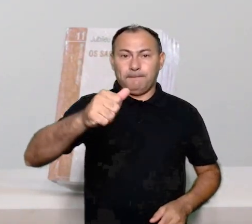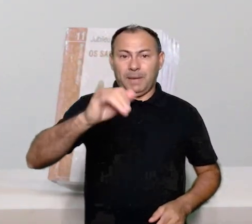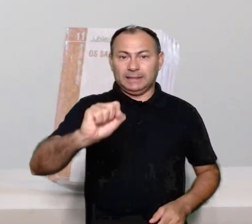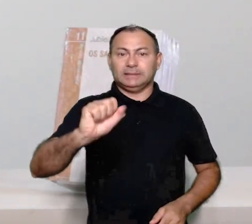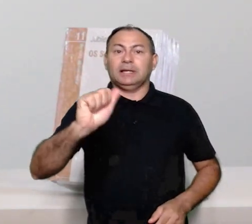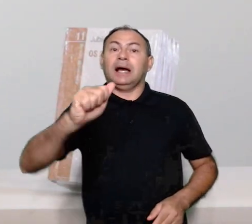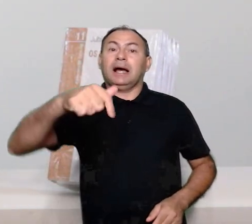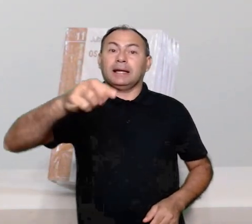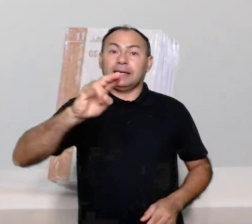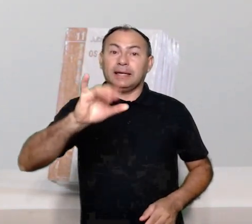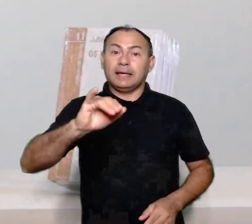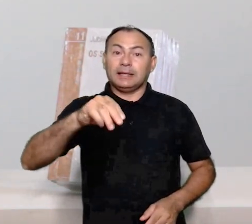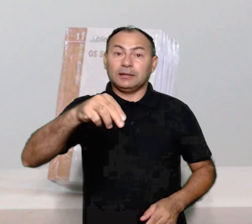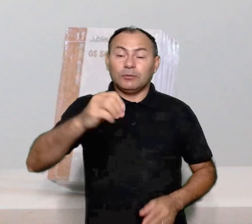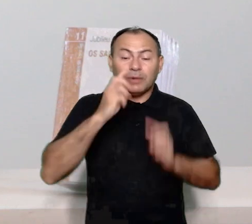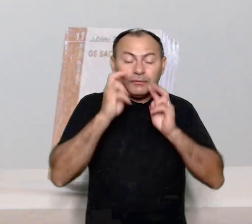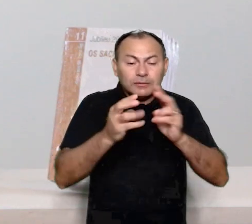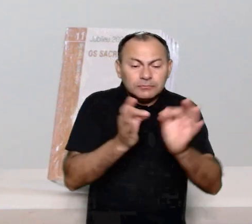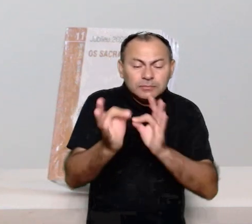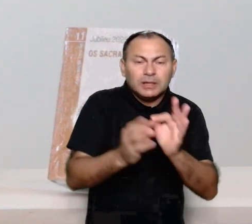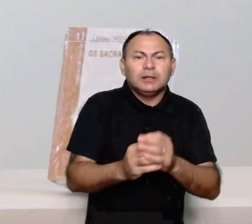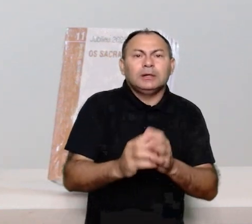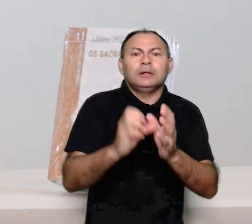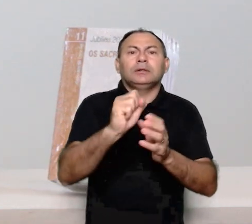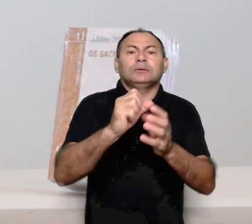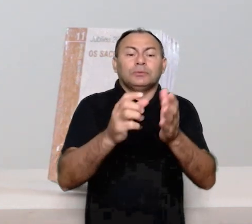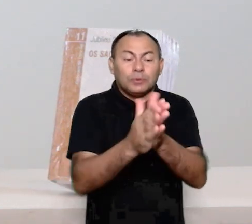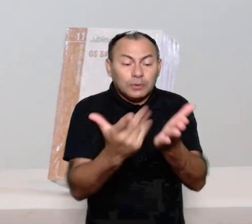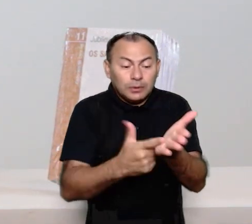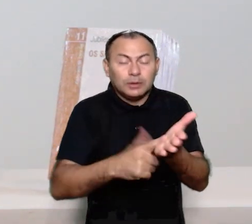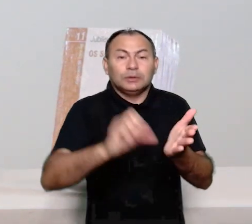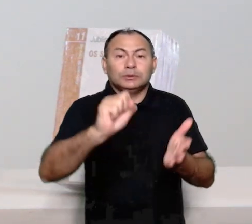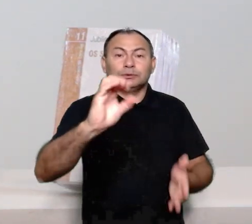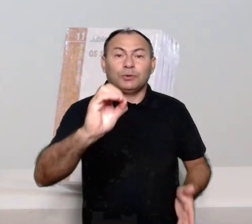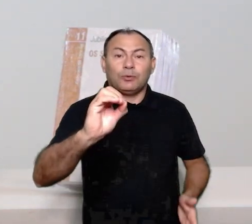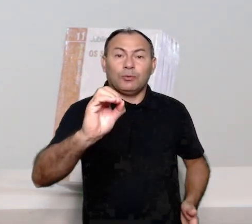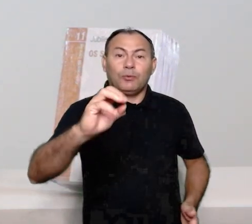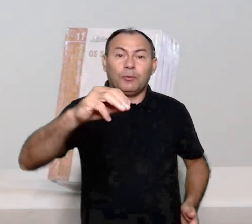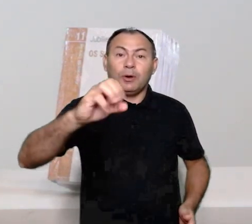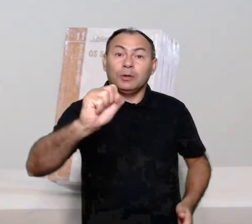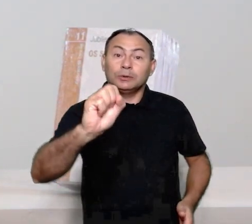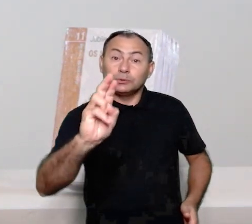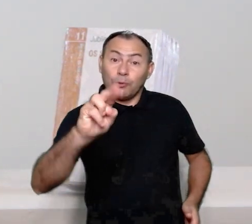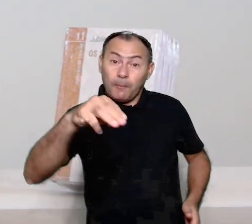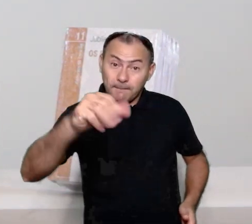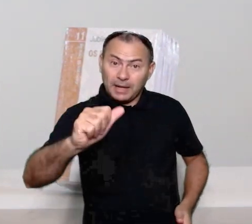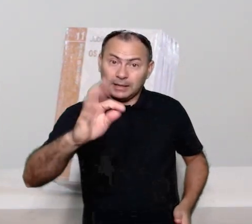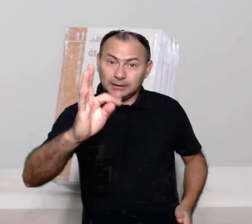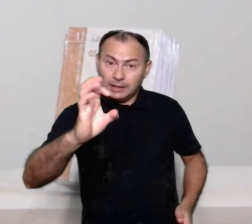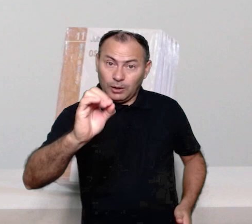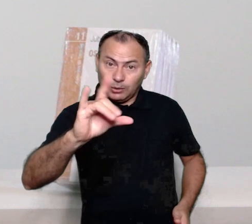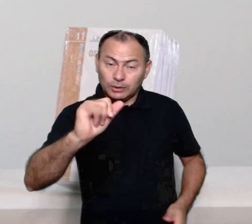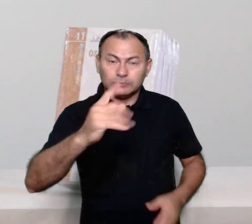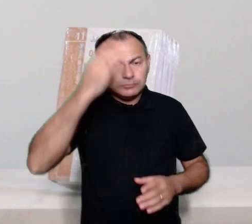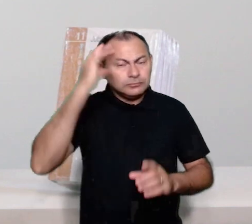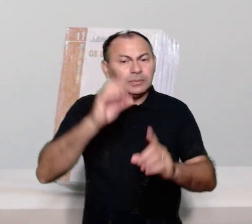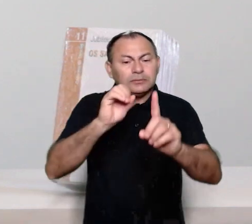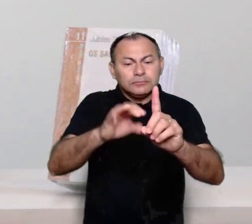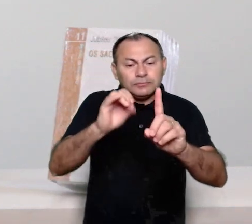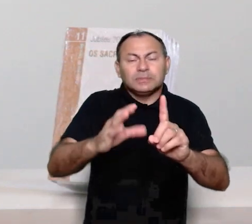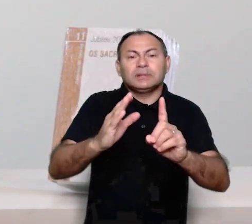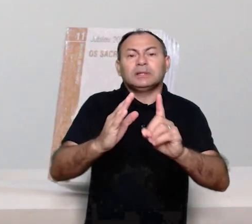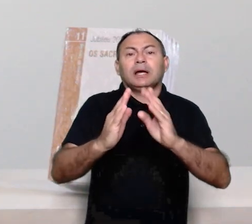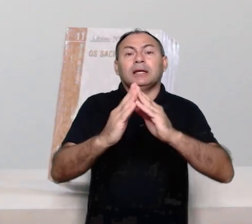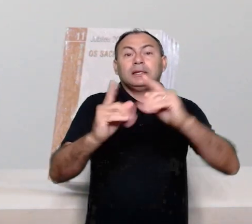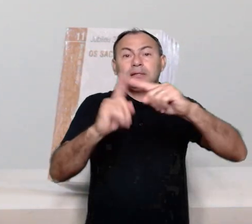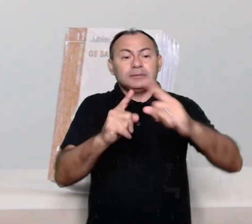nós encontramos nele a formulação na sua Suma Teológica da questão sacramentária e a decisão doutrinária da